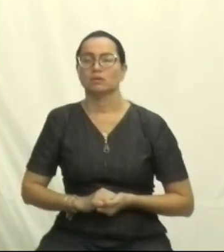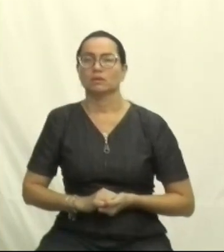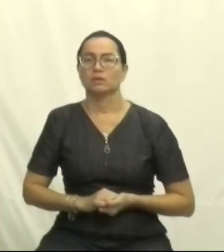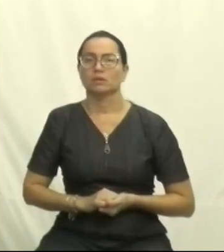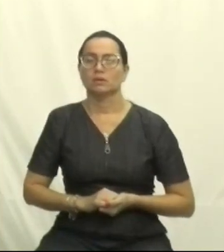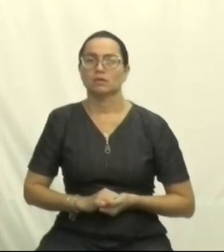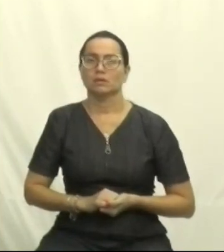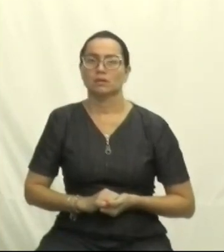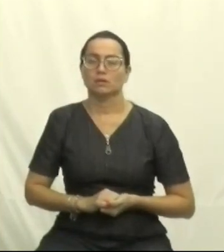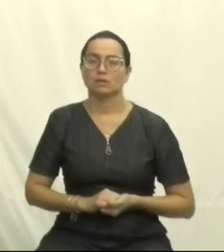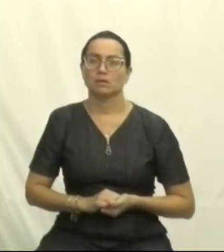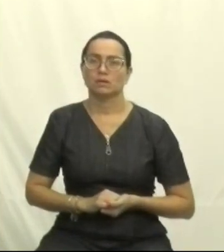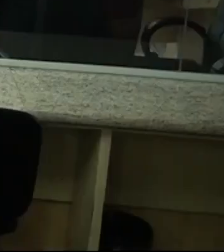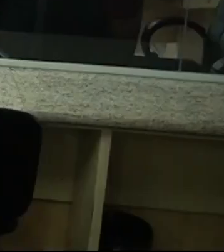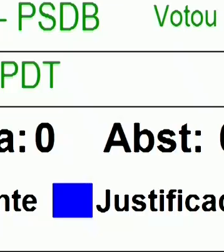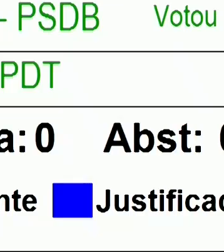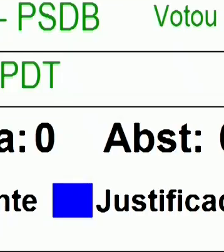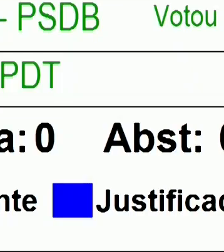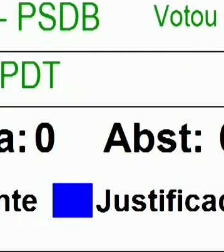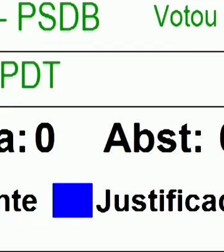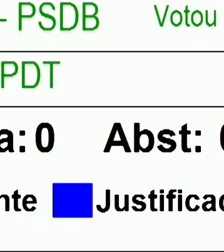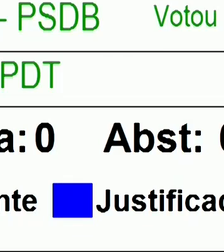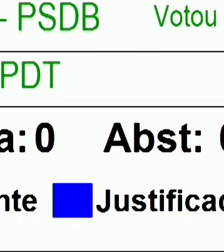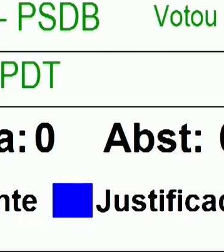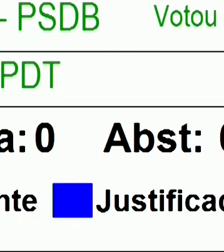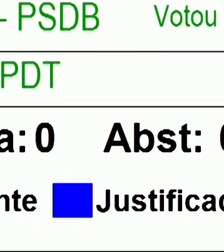Votação liberada.